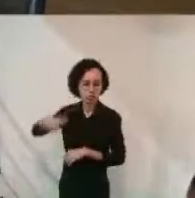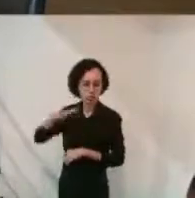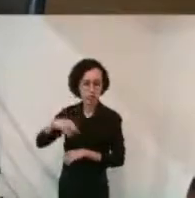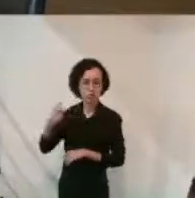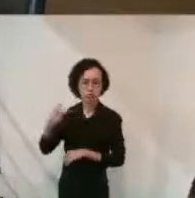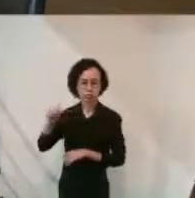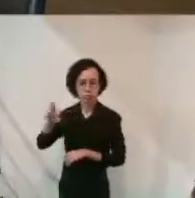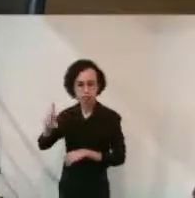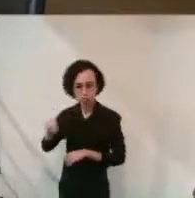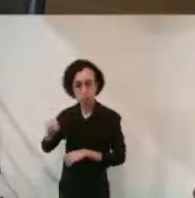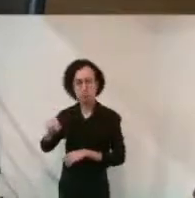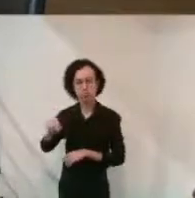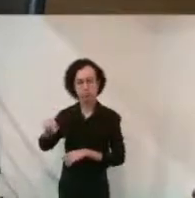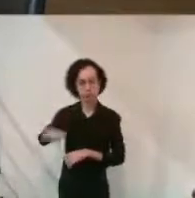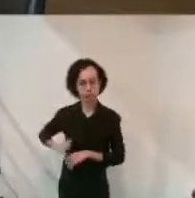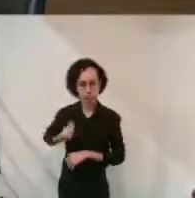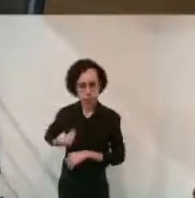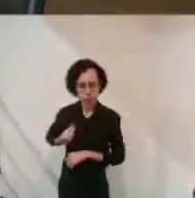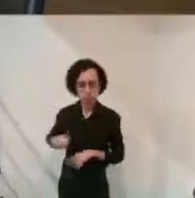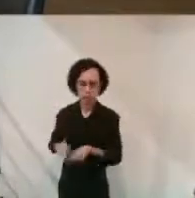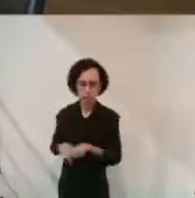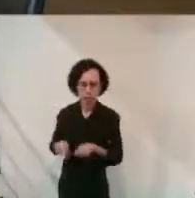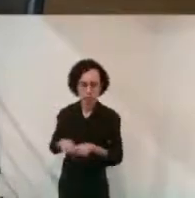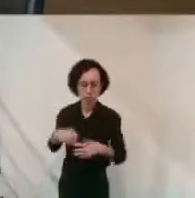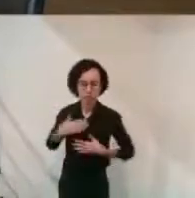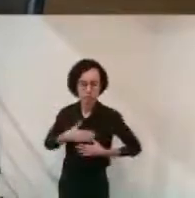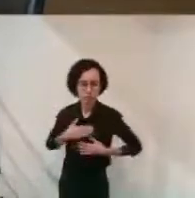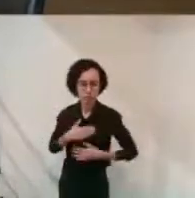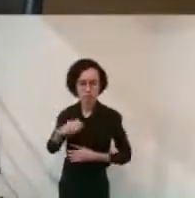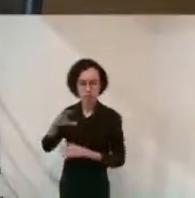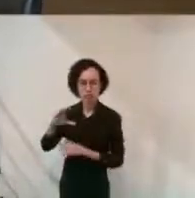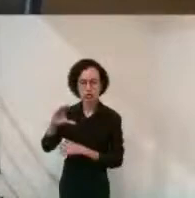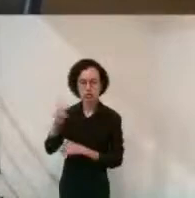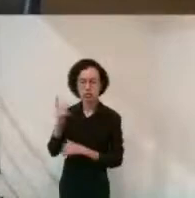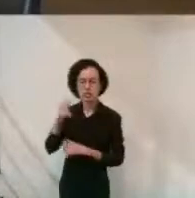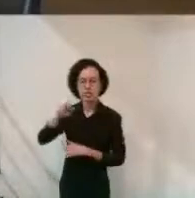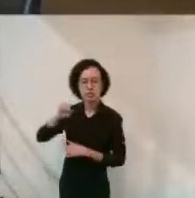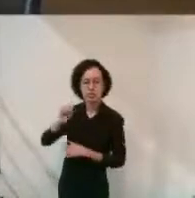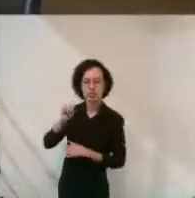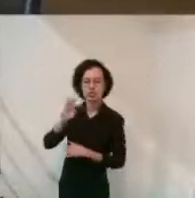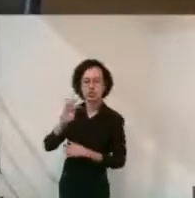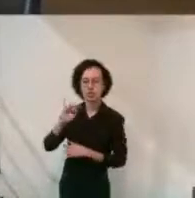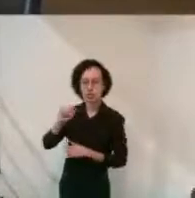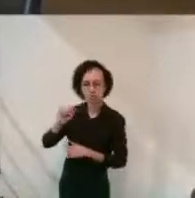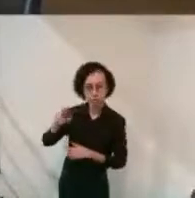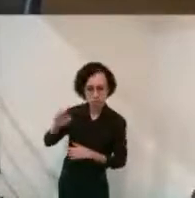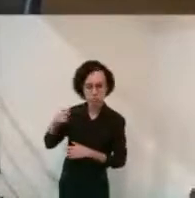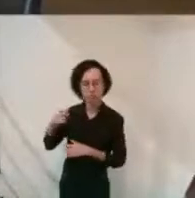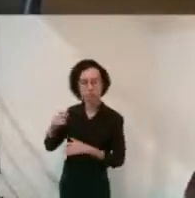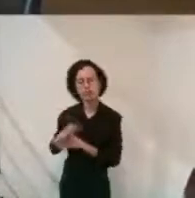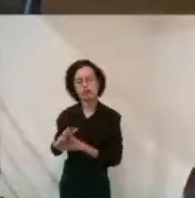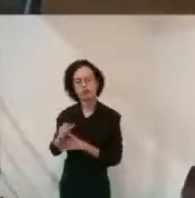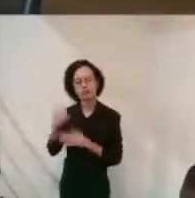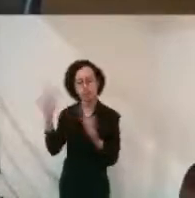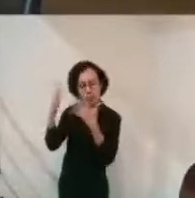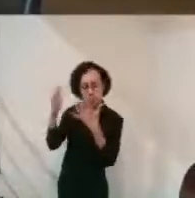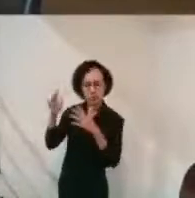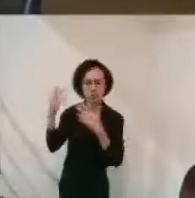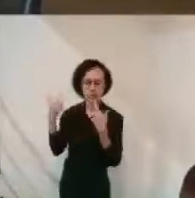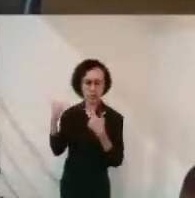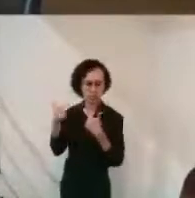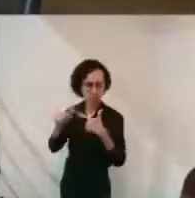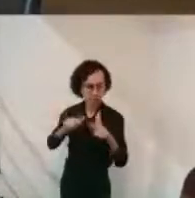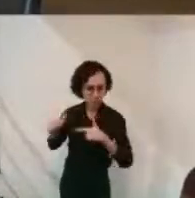aqui, e na pessoa da nossa queridíssima Cristiane Roberta, parabenizando já por todo o trabalho. Ela já teve aqui uma salva